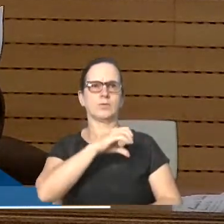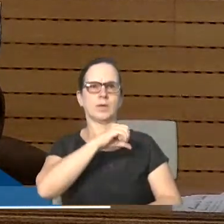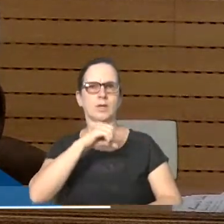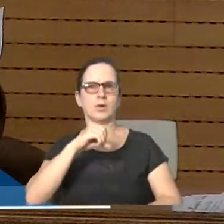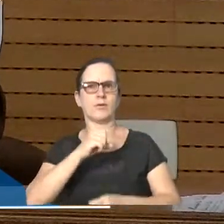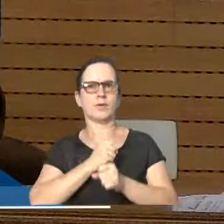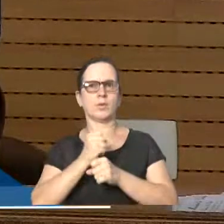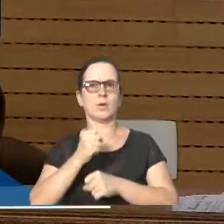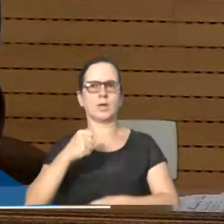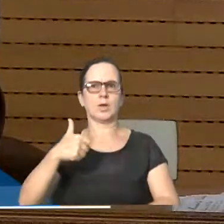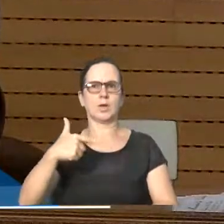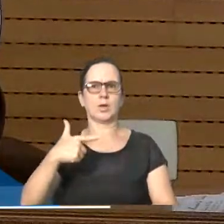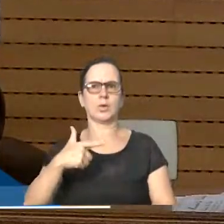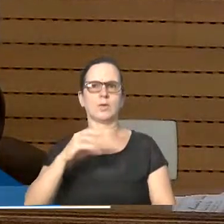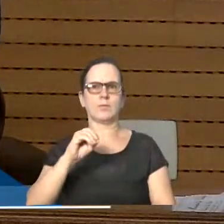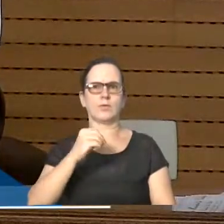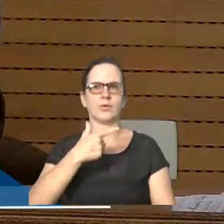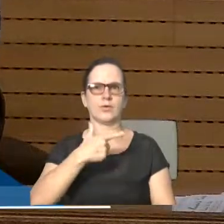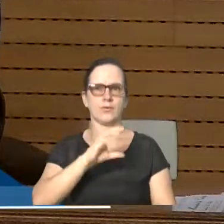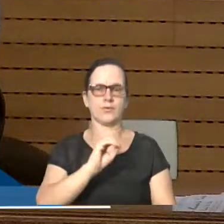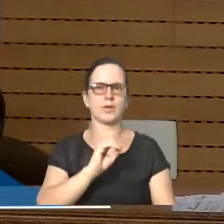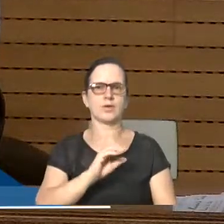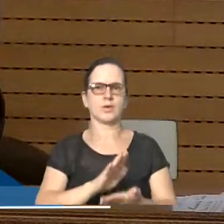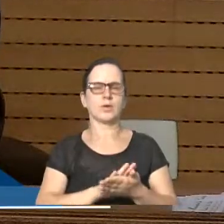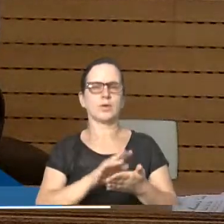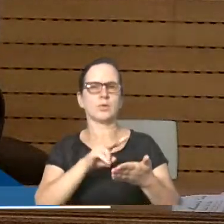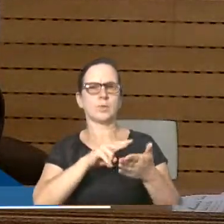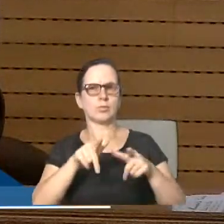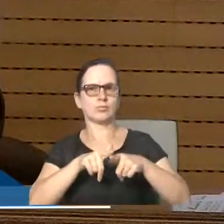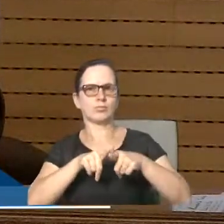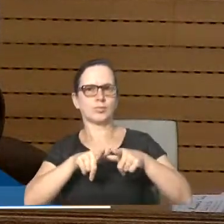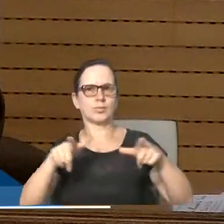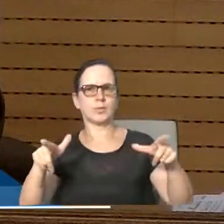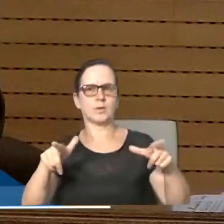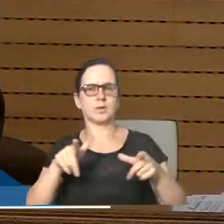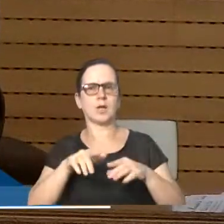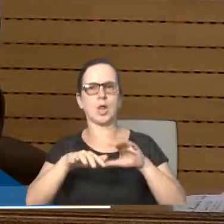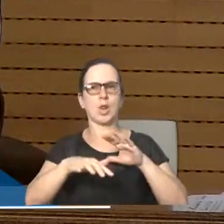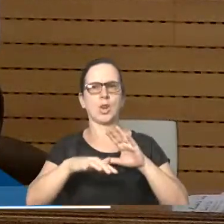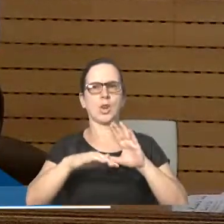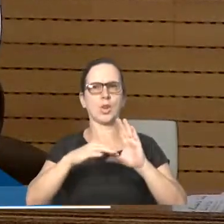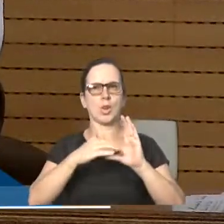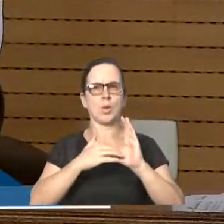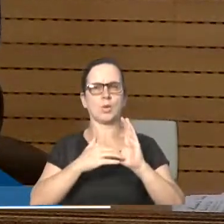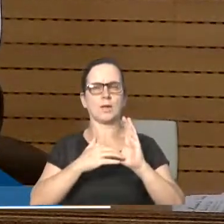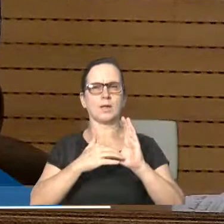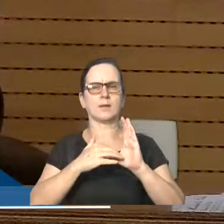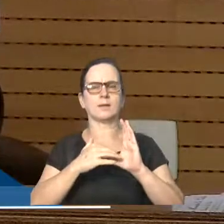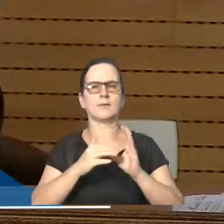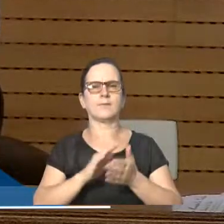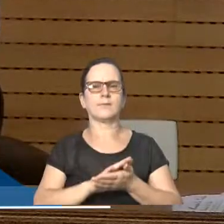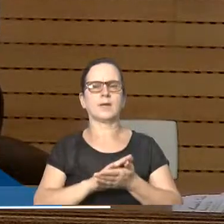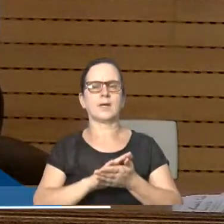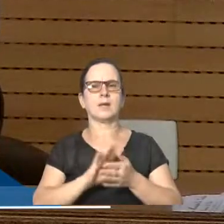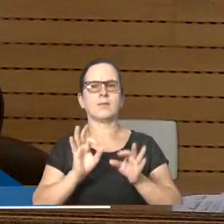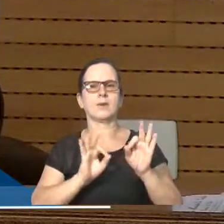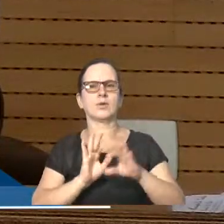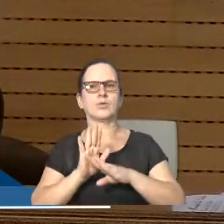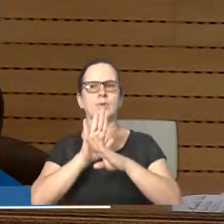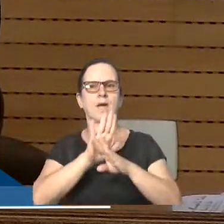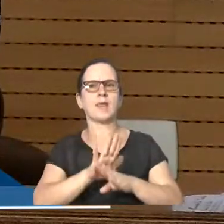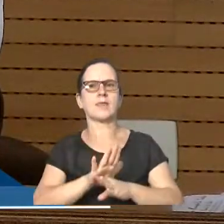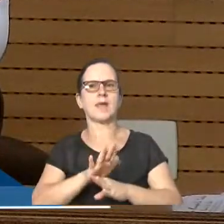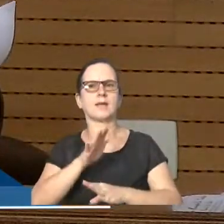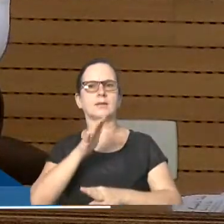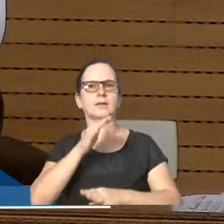5099/2020, que tramita no Congresso Nacional e propõe ampliação para 3 a reserva de unidade para atendimento a